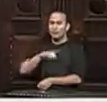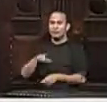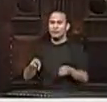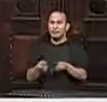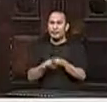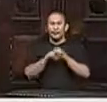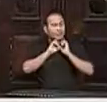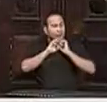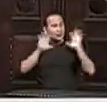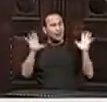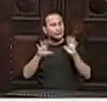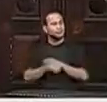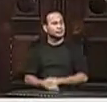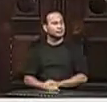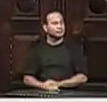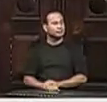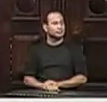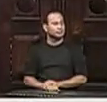revela